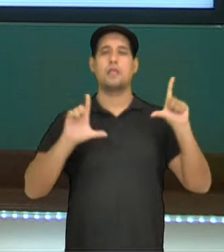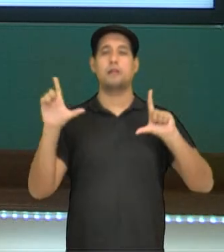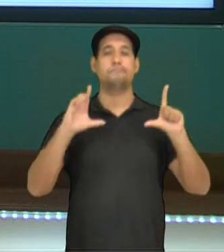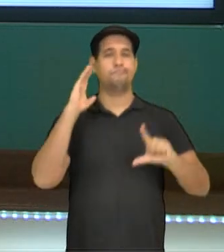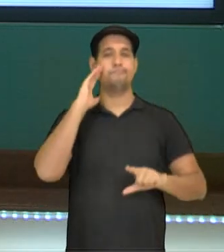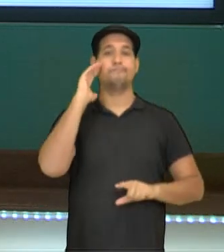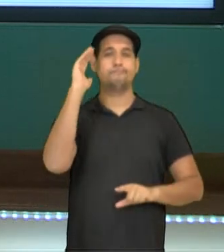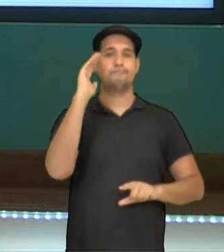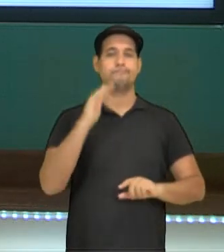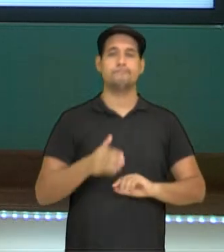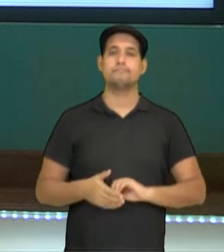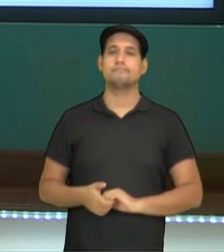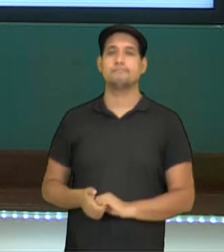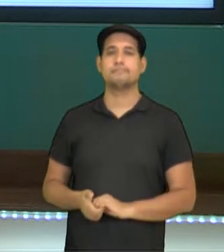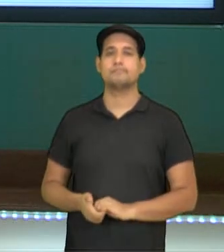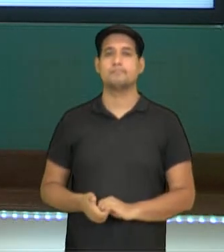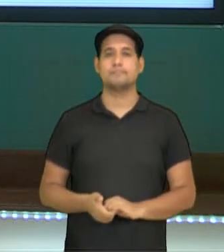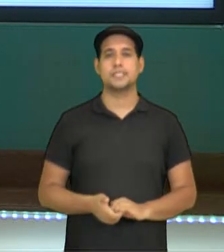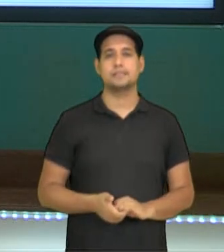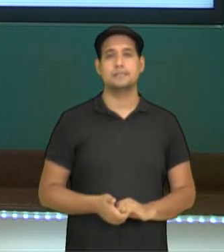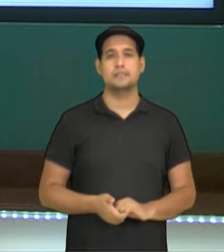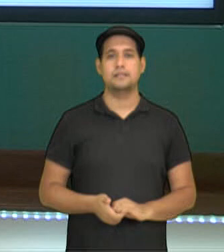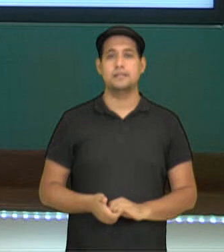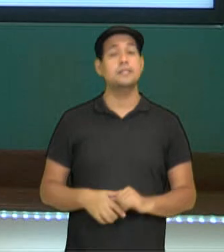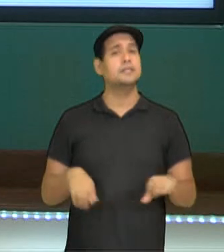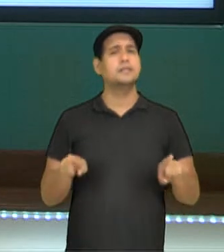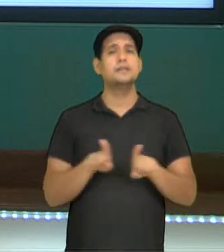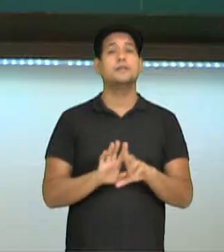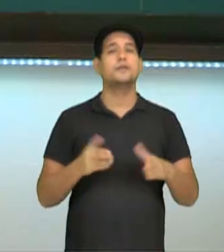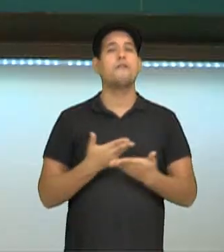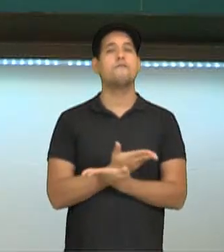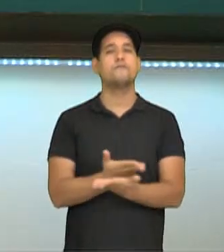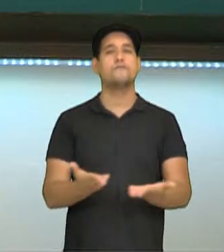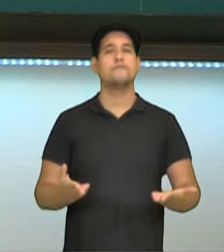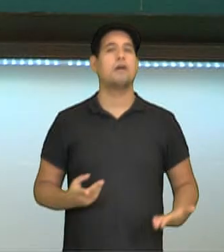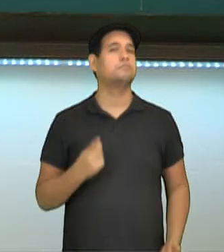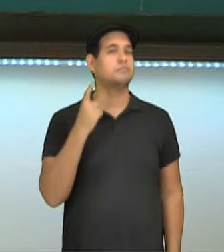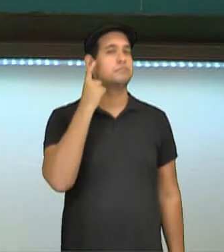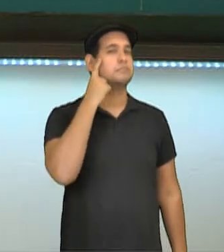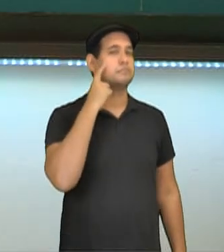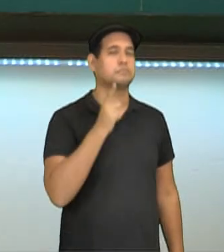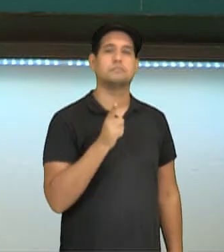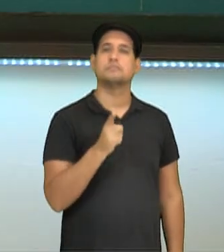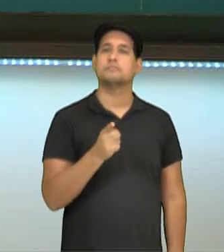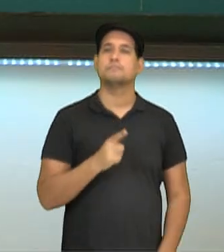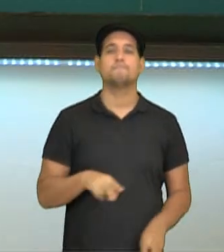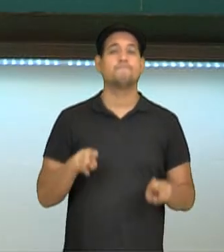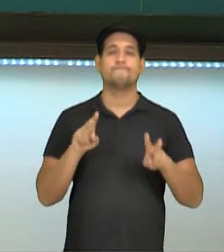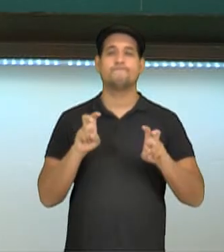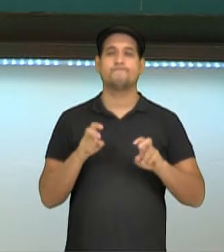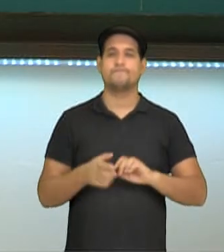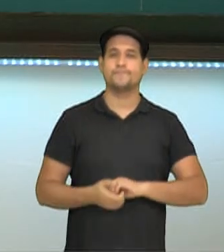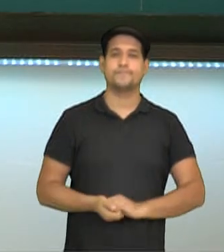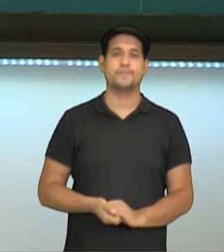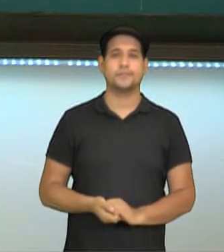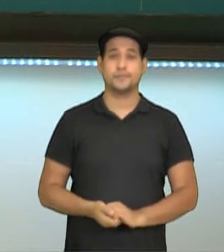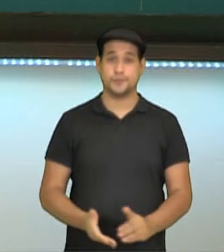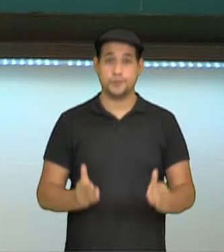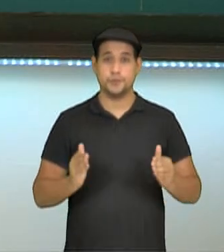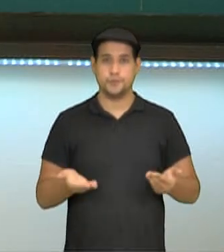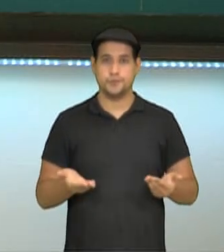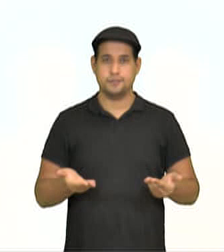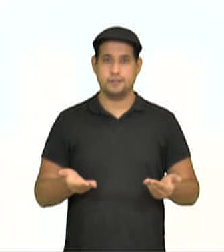daqueles jogos. Tá? E para vocês refletirem, para vocês pensarem um pouquinho.